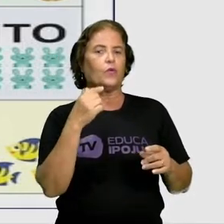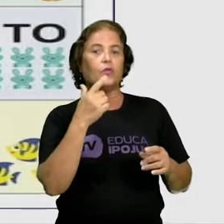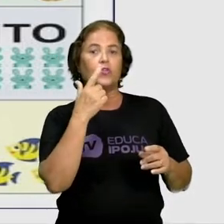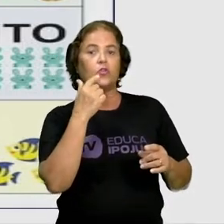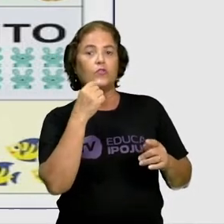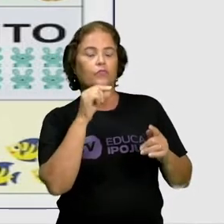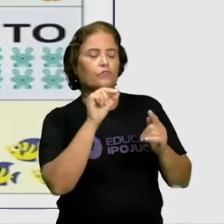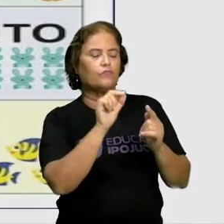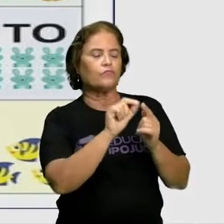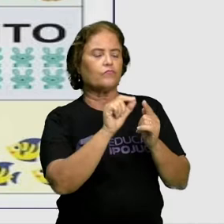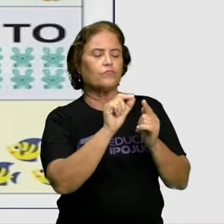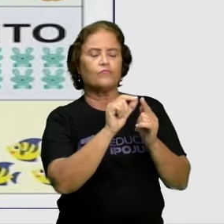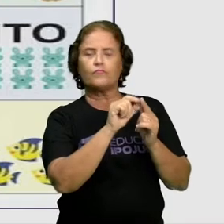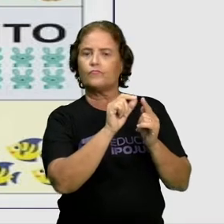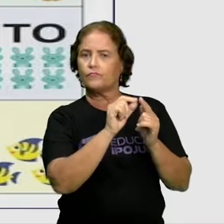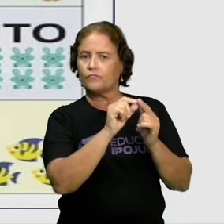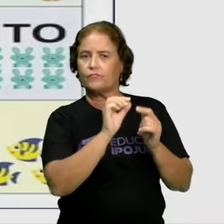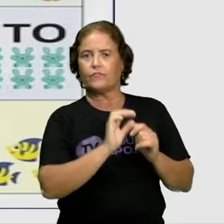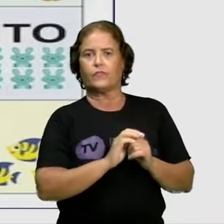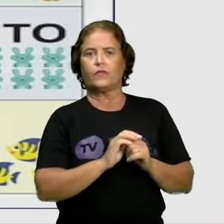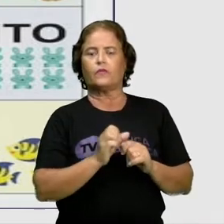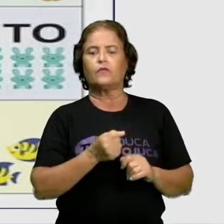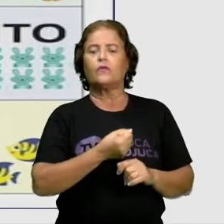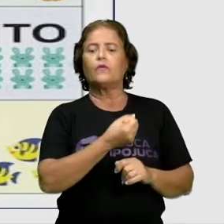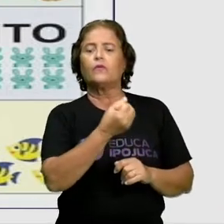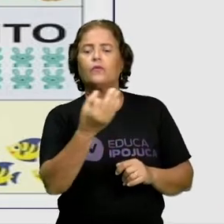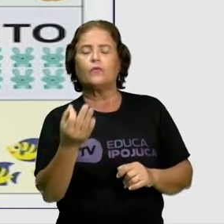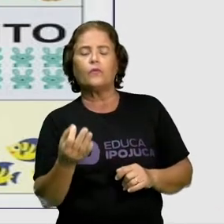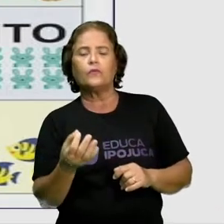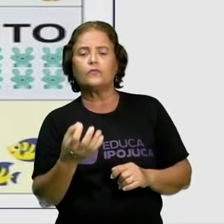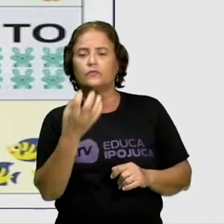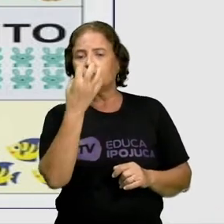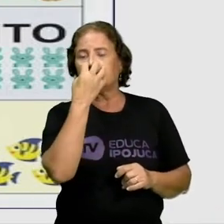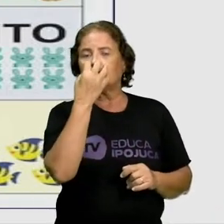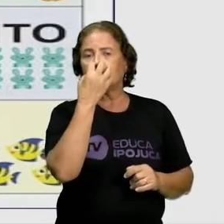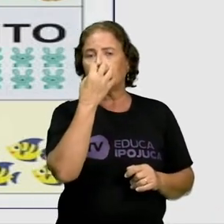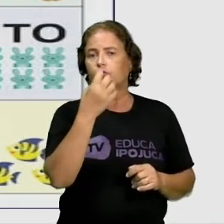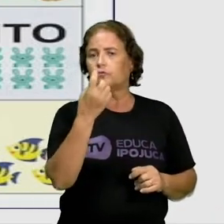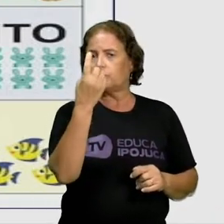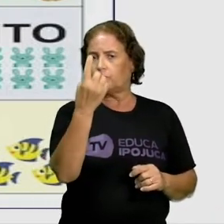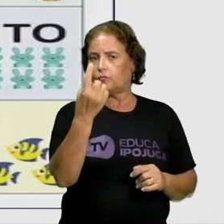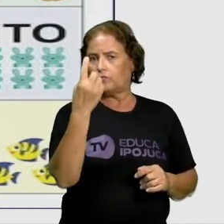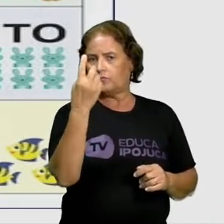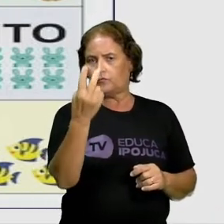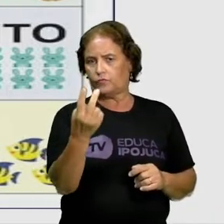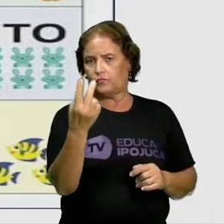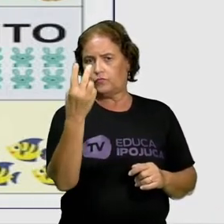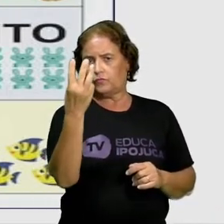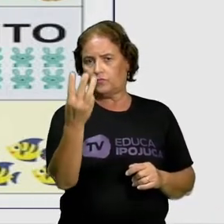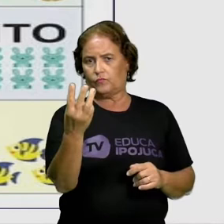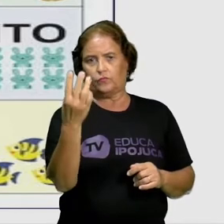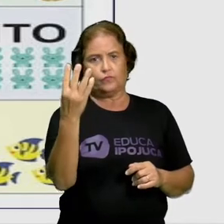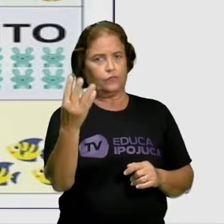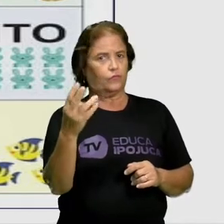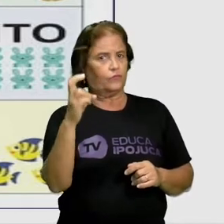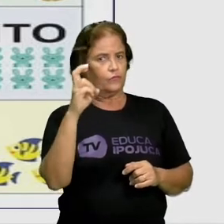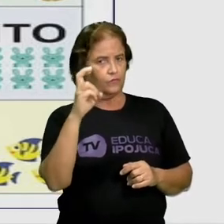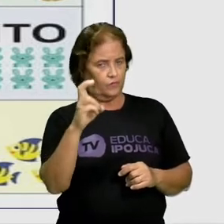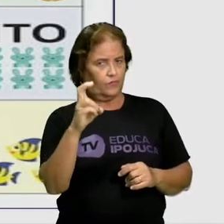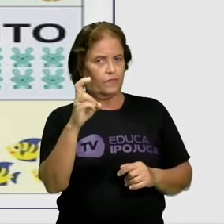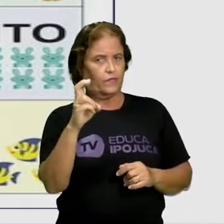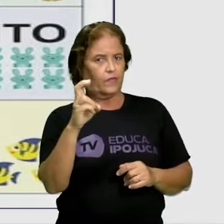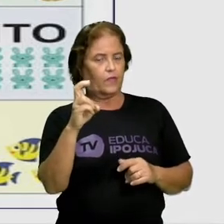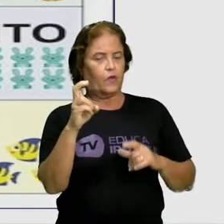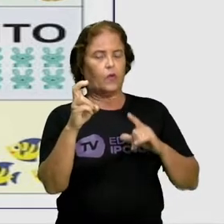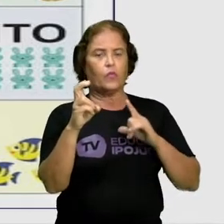temos aqui quantos cachorrinhos? Um, dois, três, quatro, cinco. Aqui está o nome